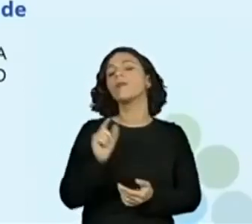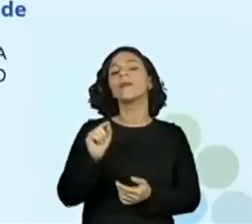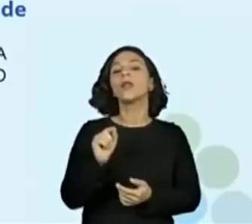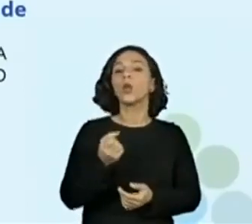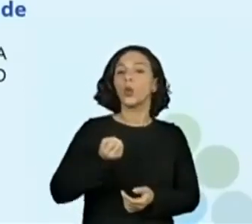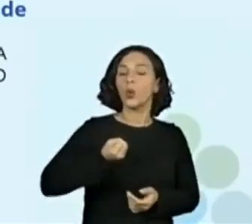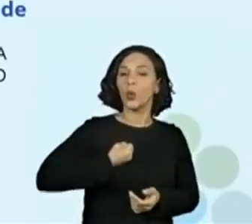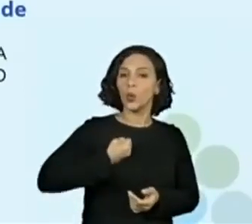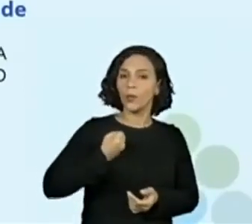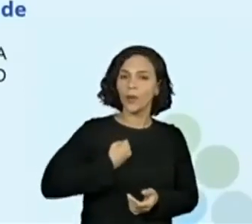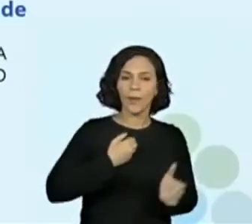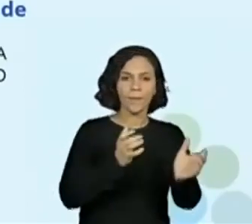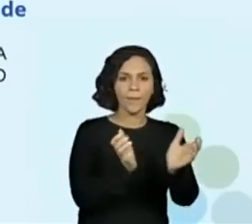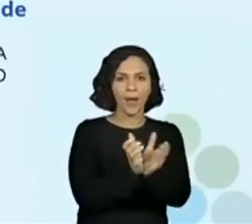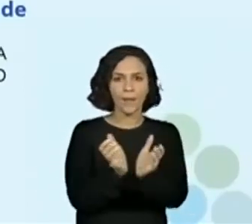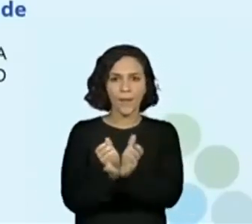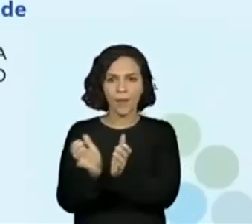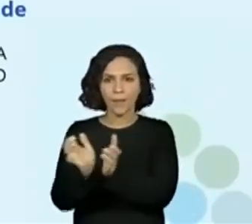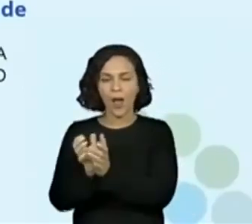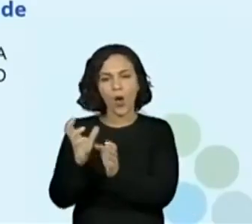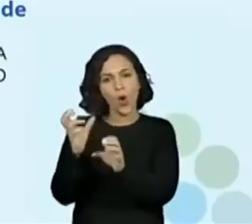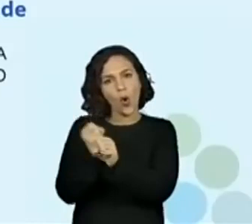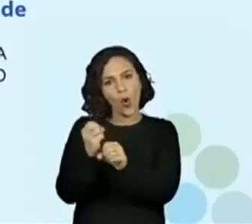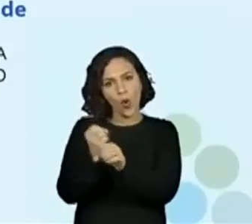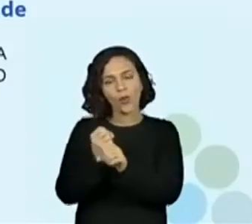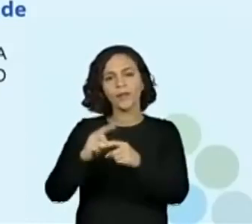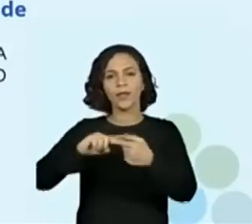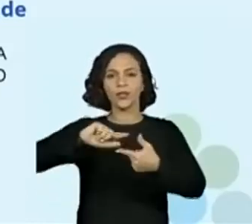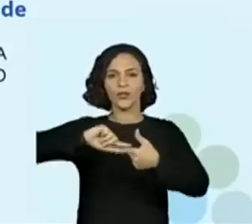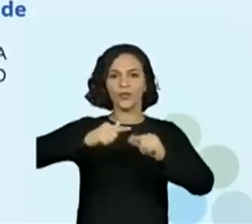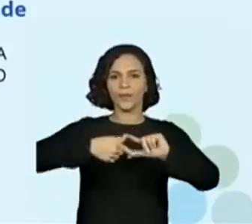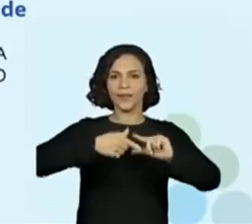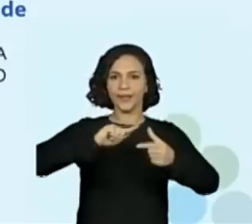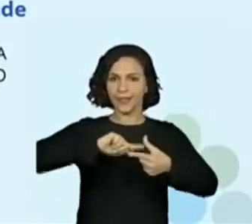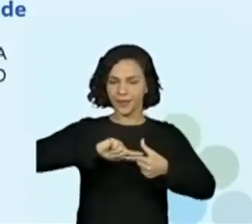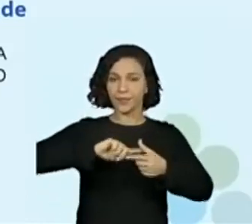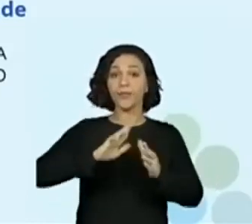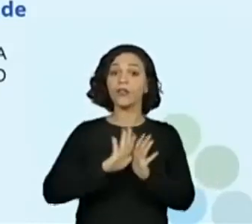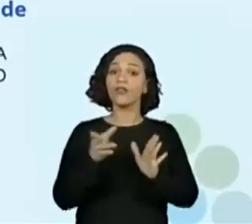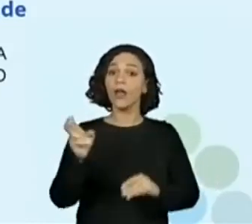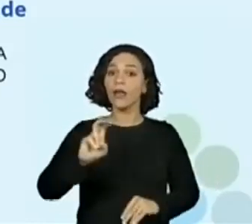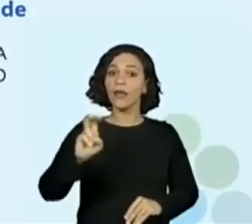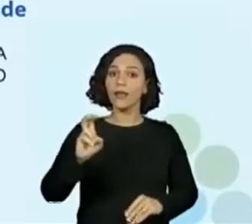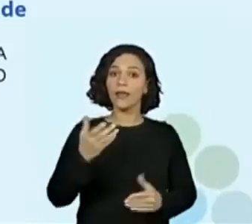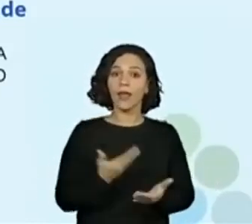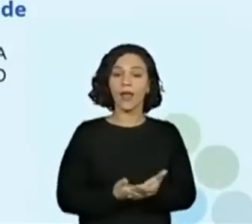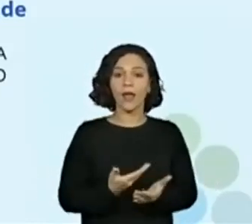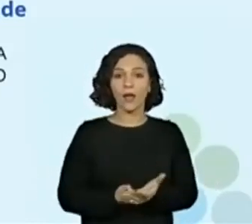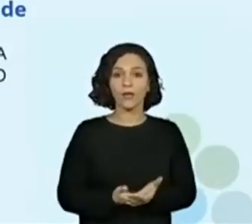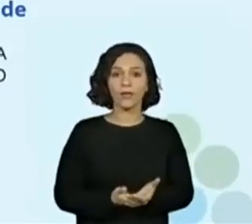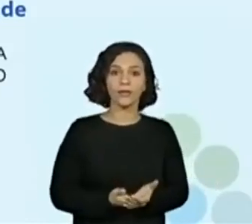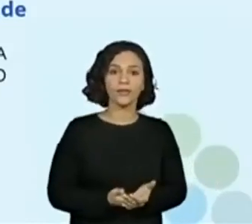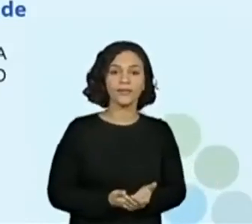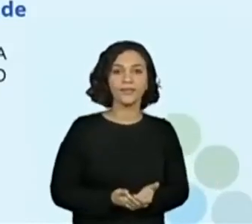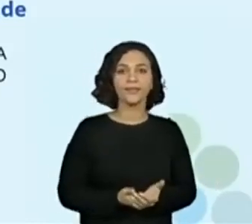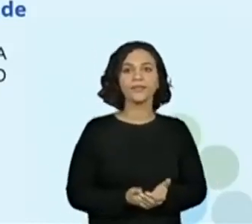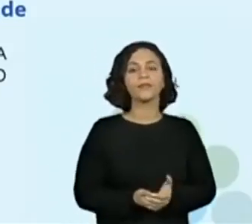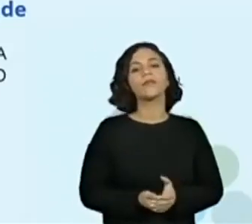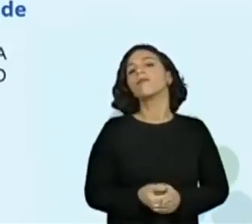coleções, operações e geometria. Essa já é a quinta aula da sequência. Estamos nós aqui com a